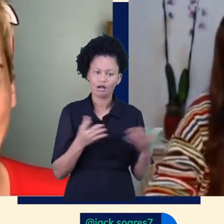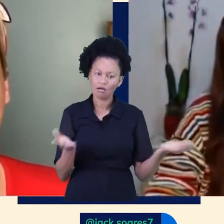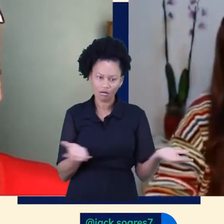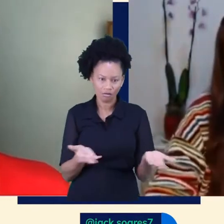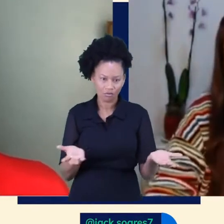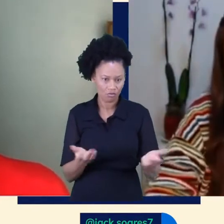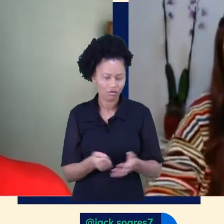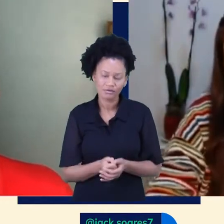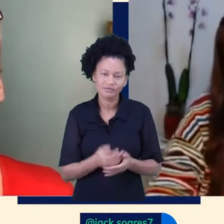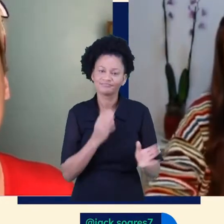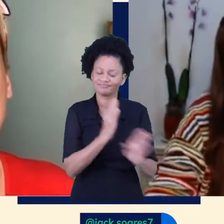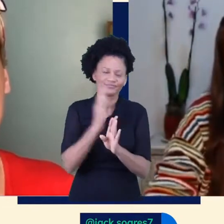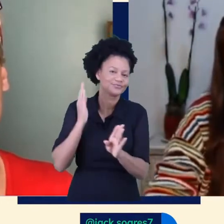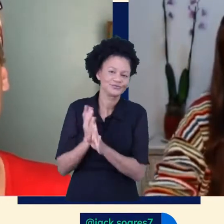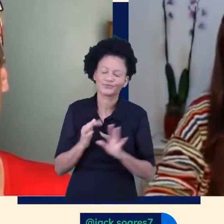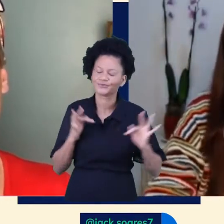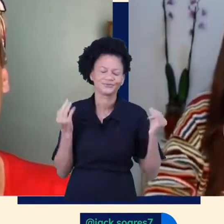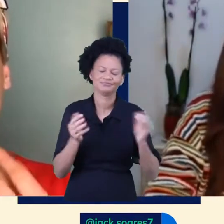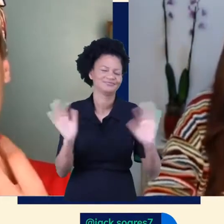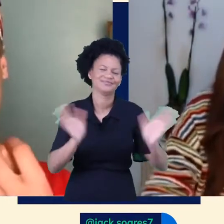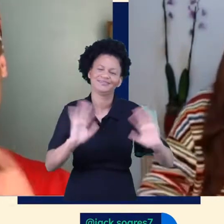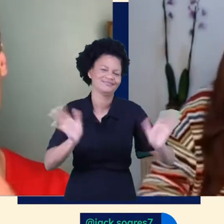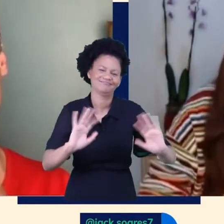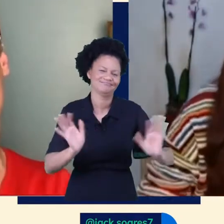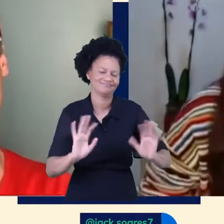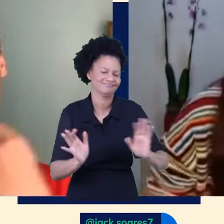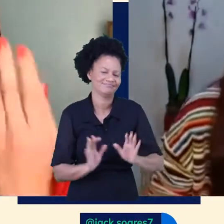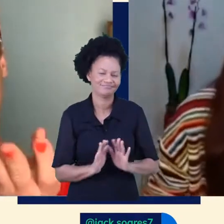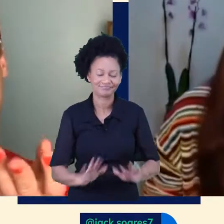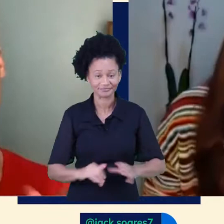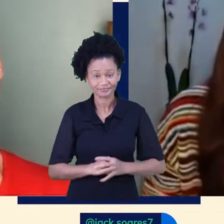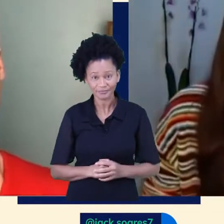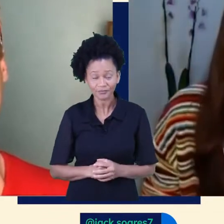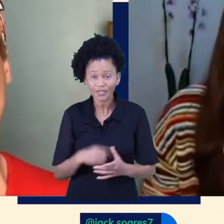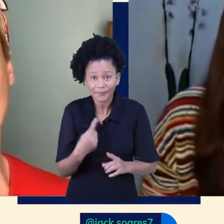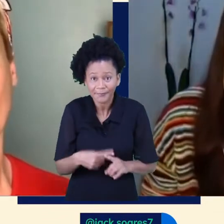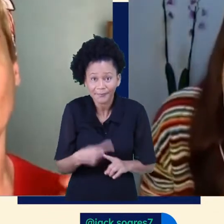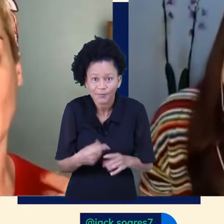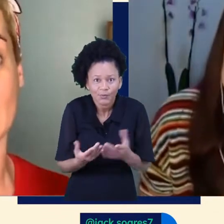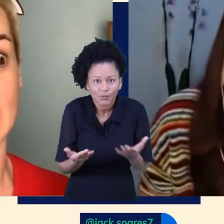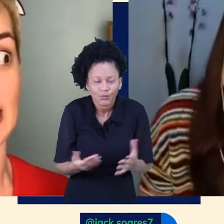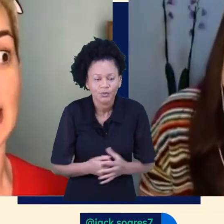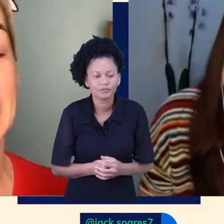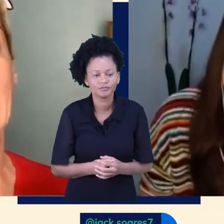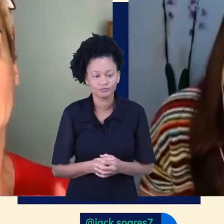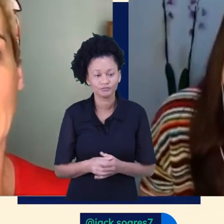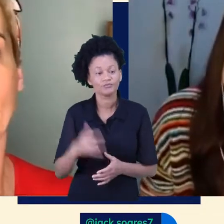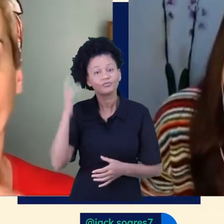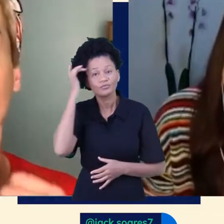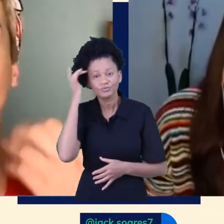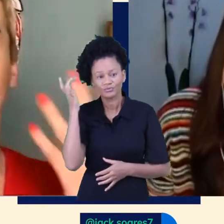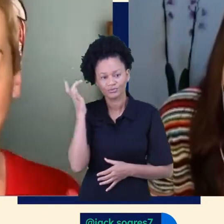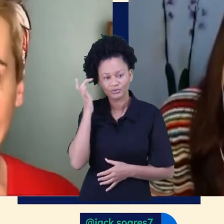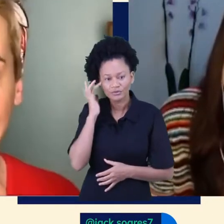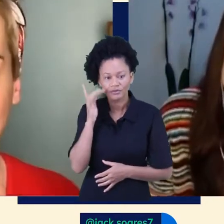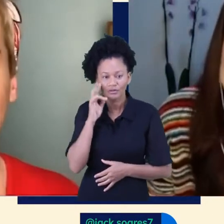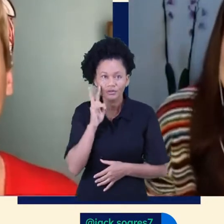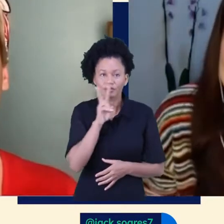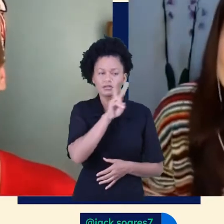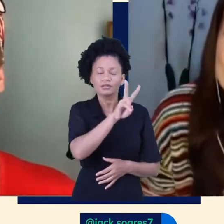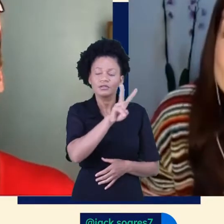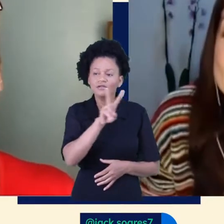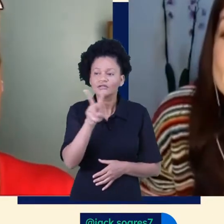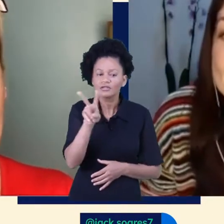é assim, né, gente? Não é assim. Até porque a pessoa... Eu acho, se eu olhar uma situação assim e de repente der um